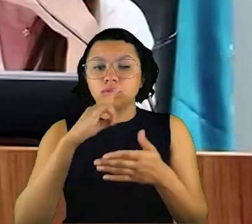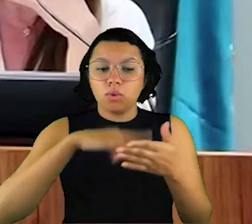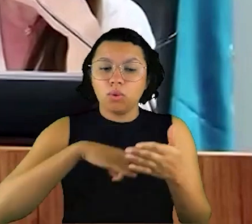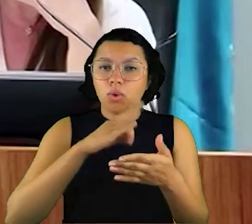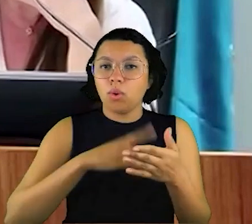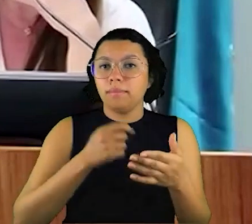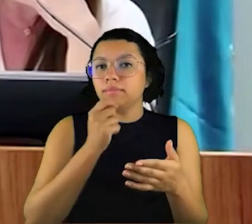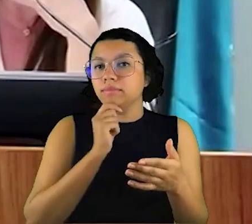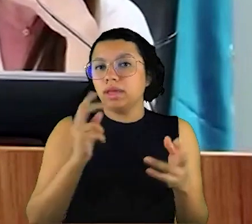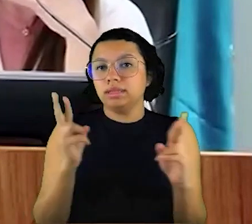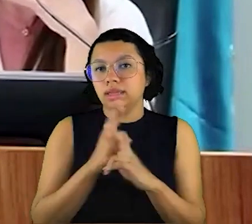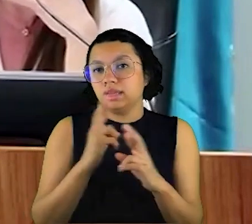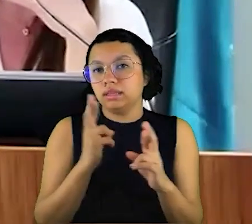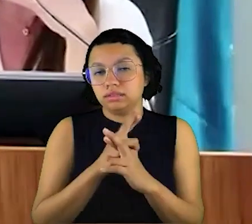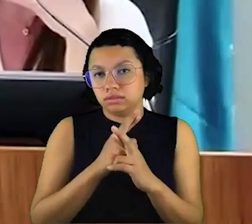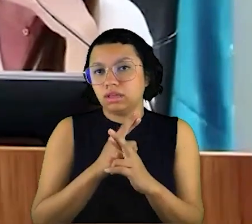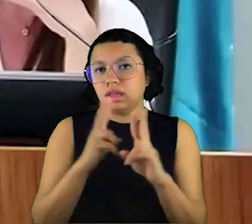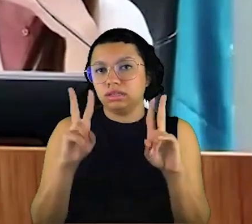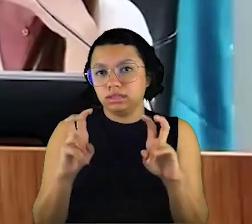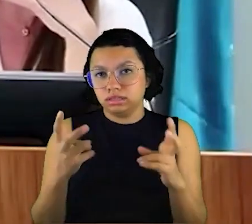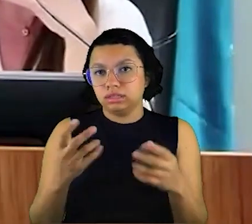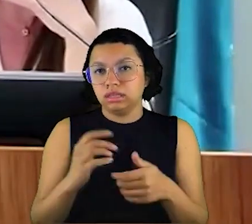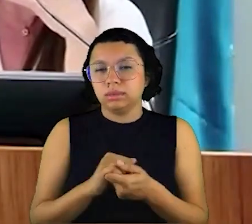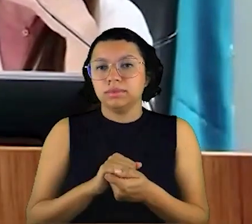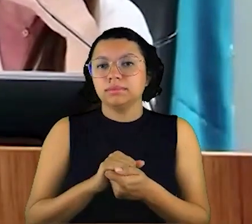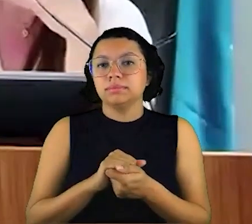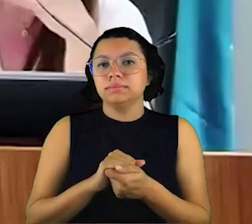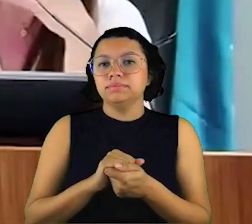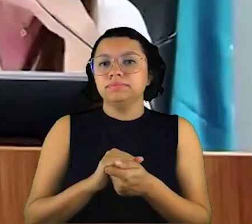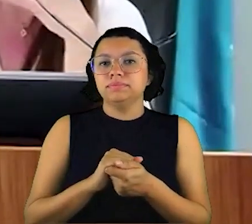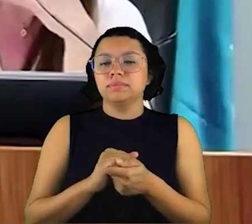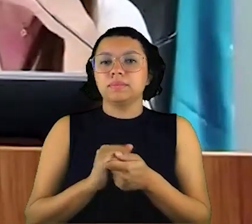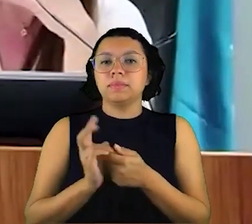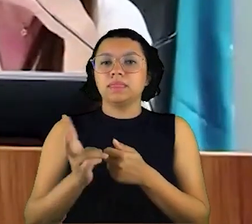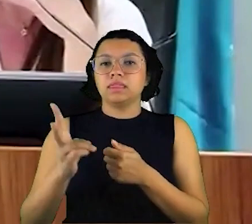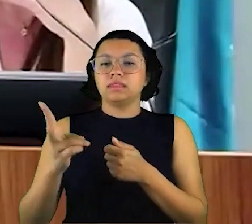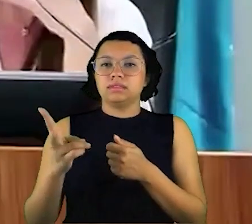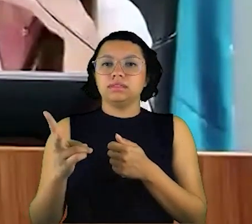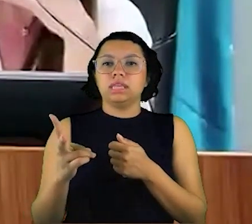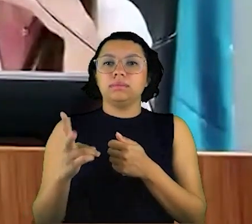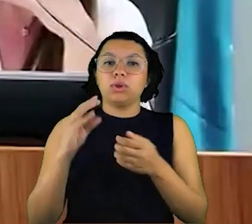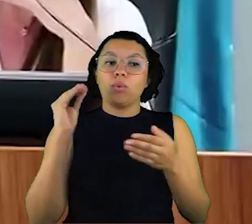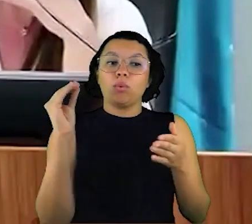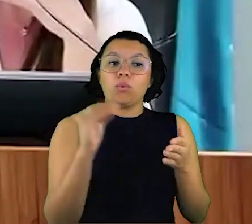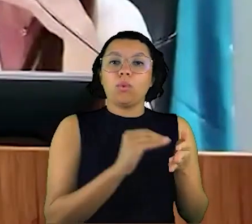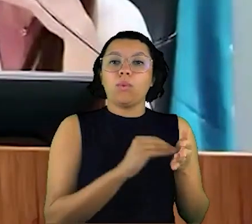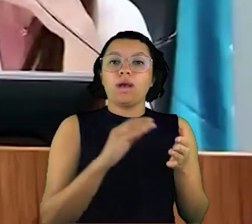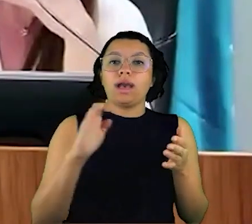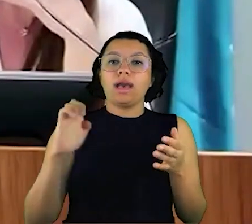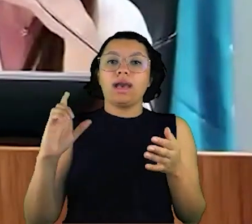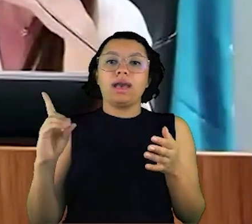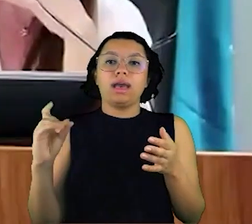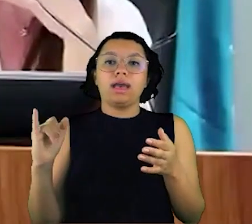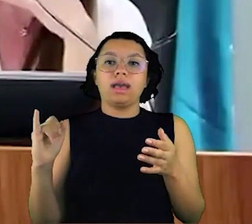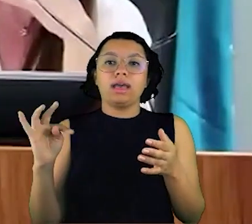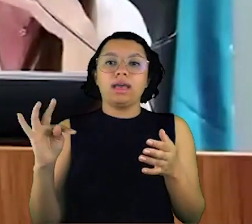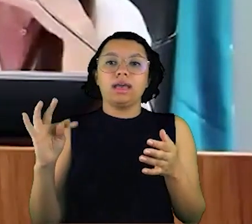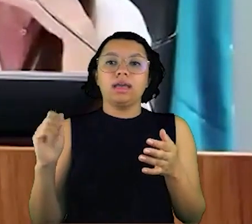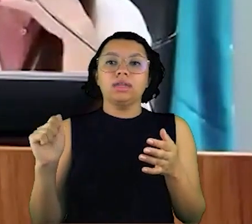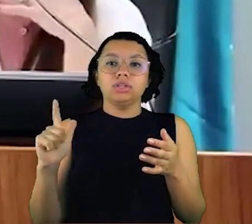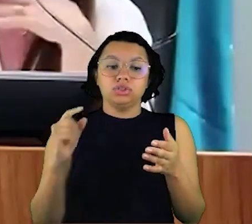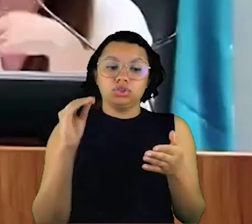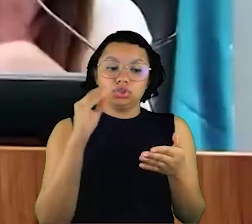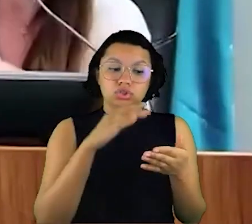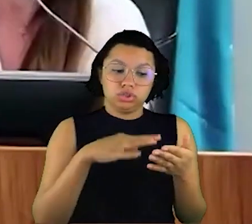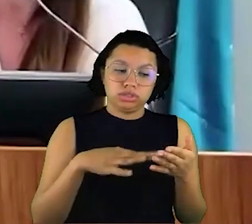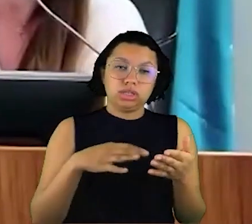é sempre temática e sempre fixada em edital, produzido